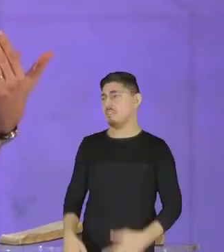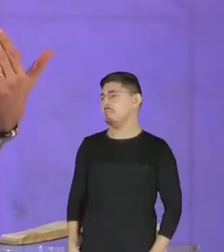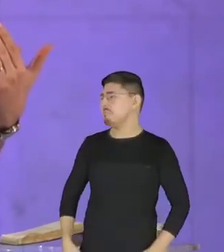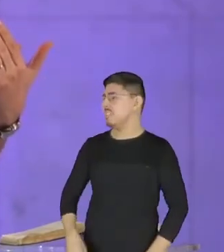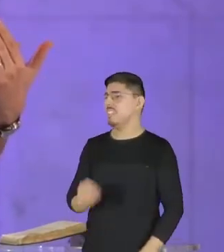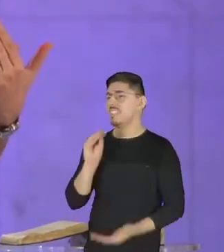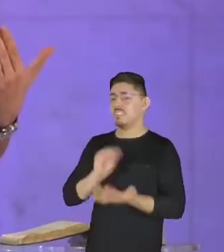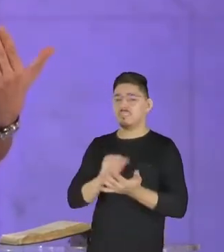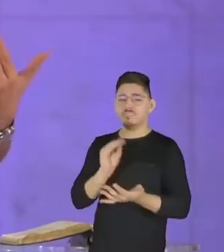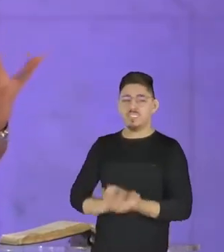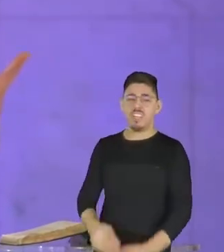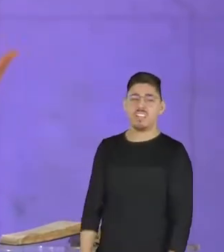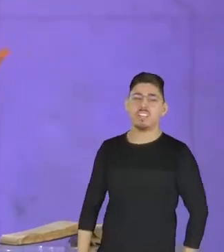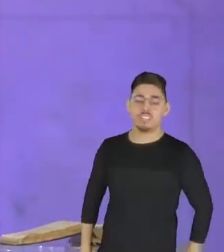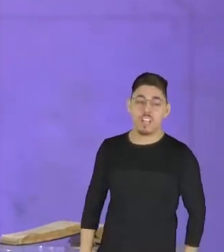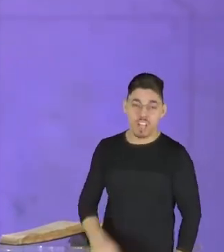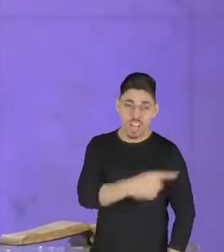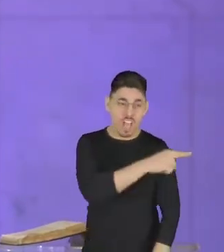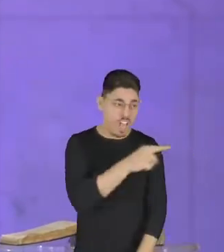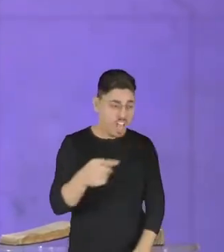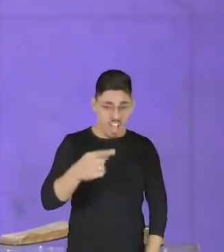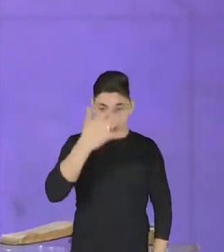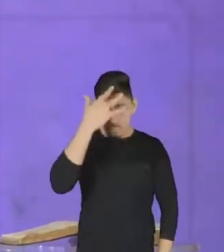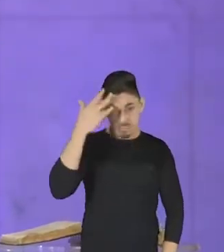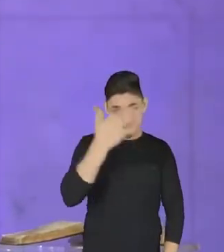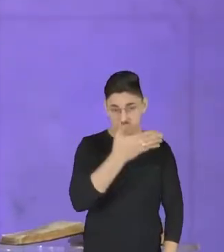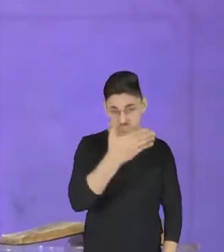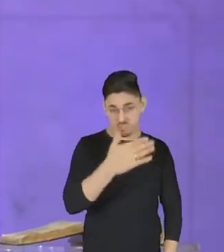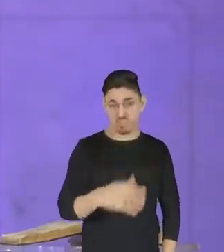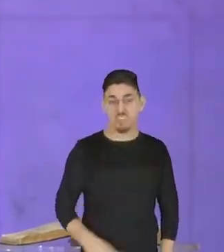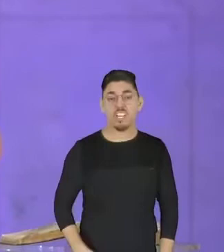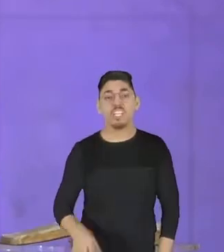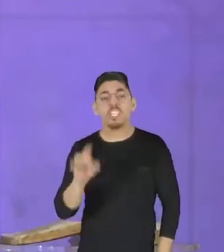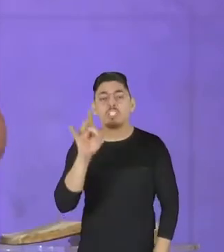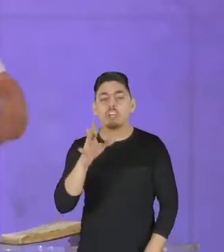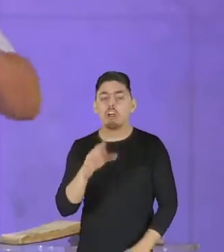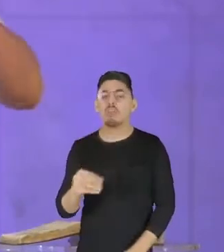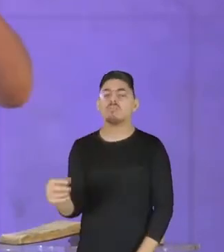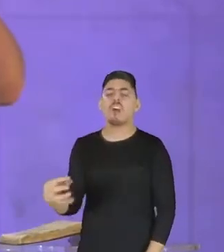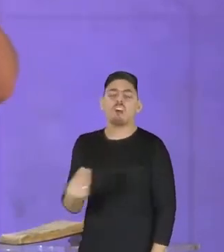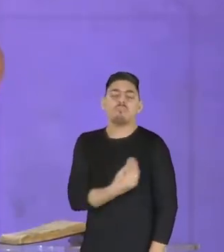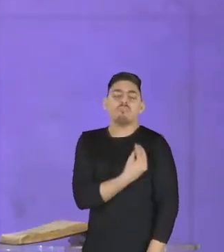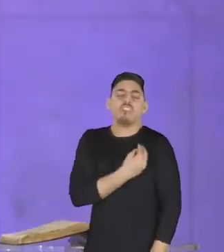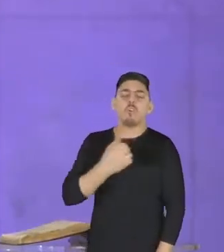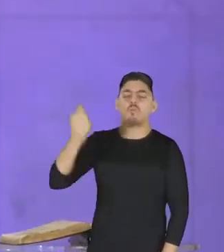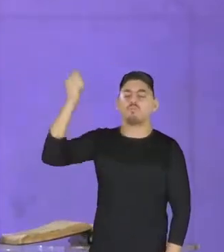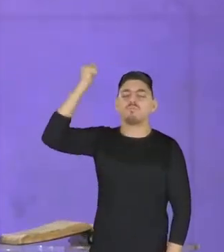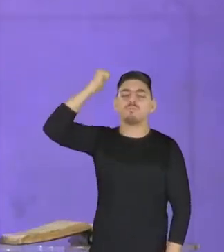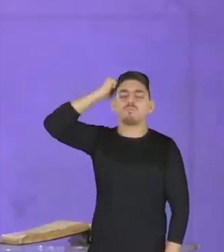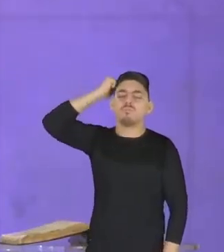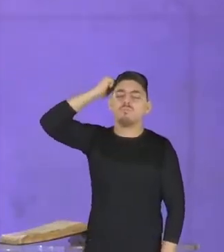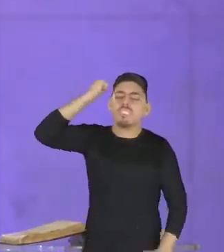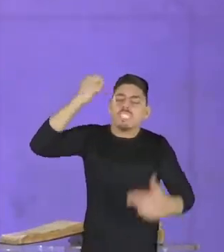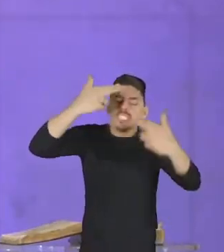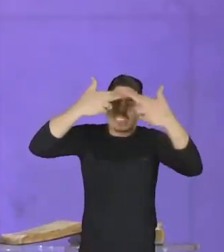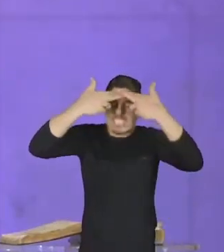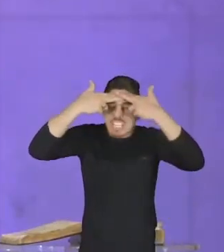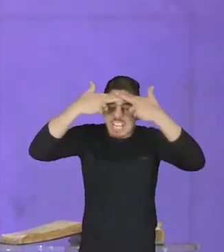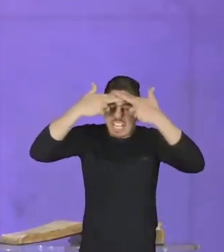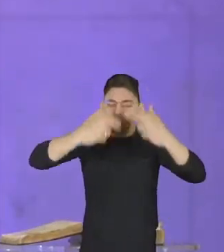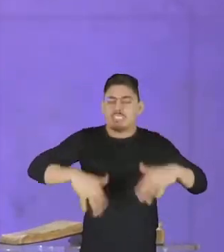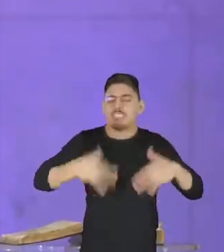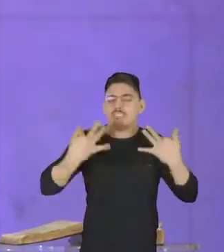para trás, essas pessoas, elas acabam vivendo com culpa, essas pessoas acabam vivendo com seus traumas, com suas